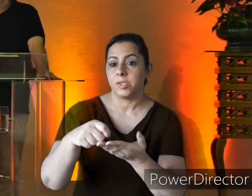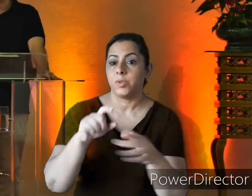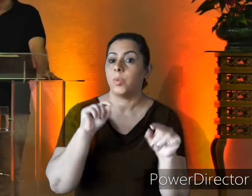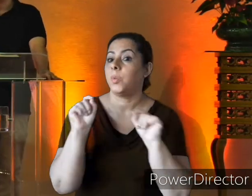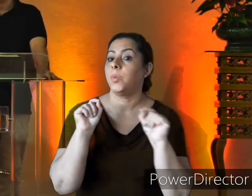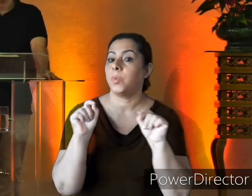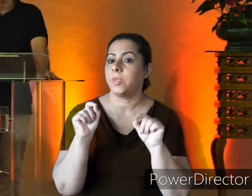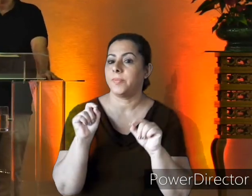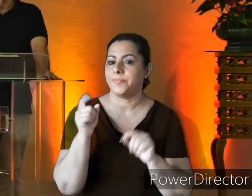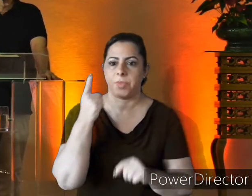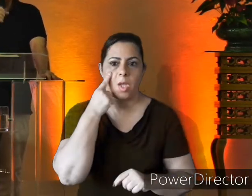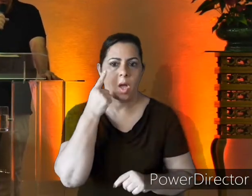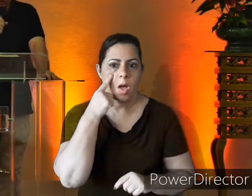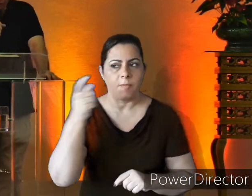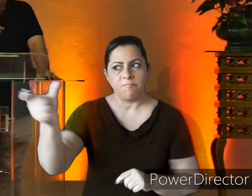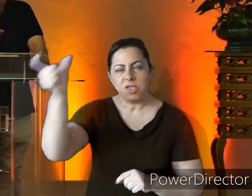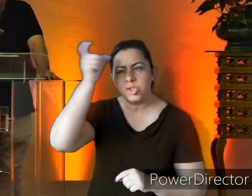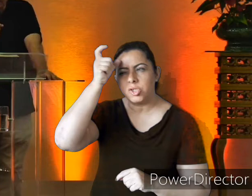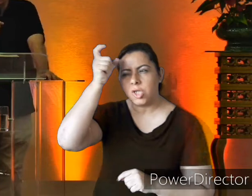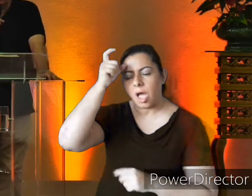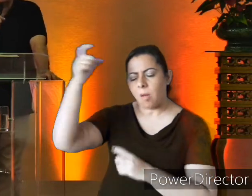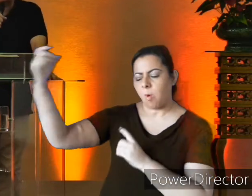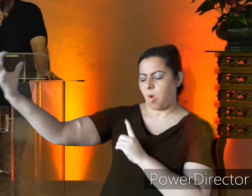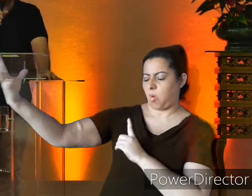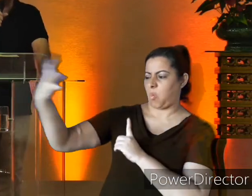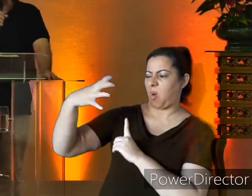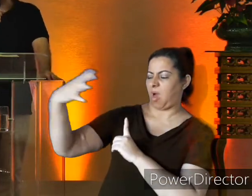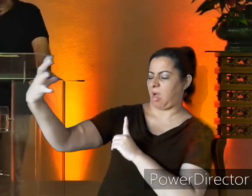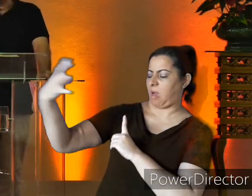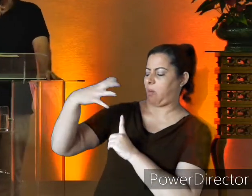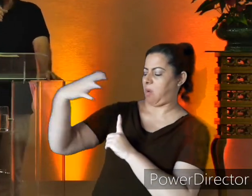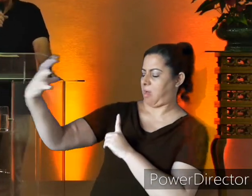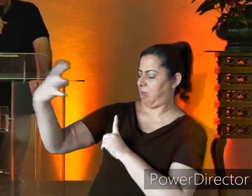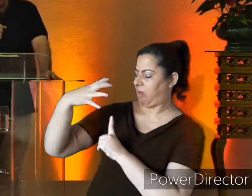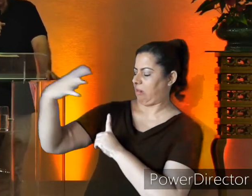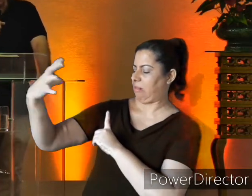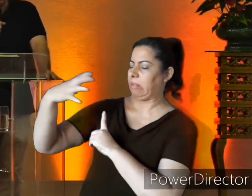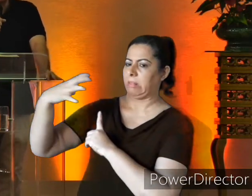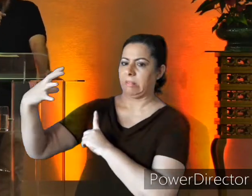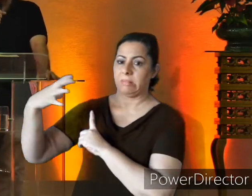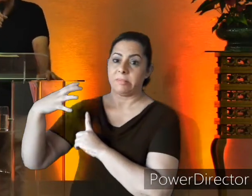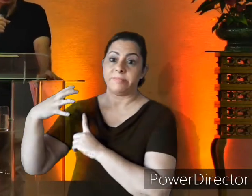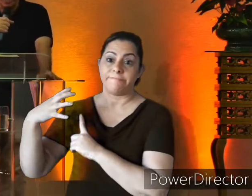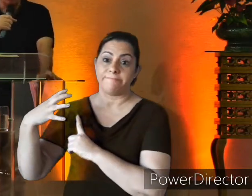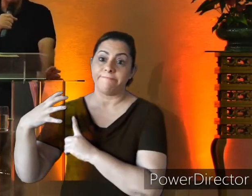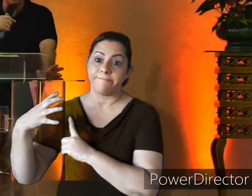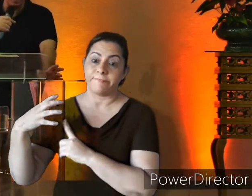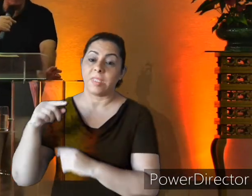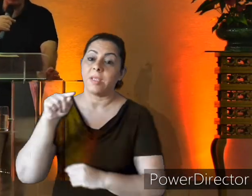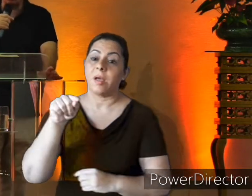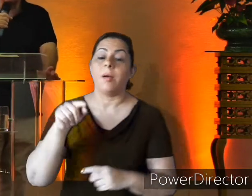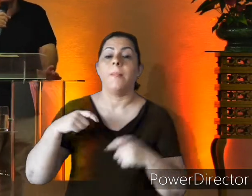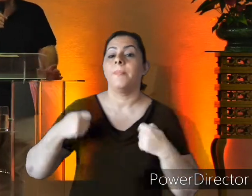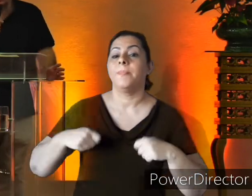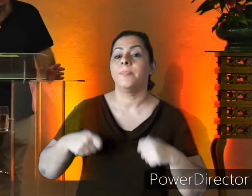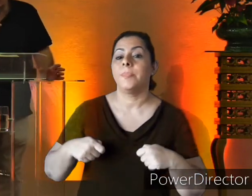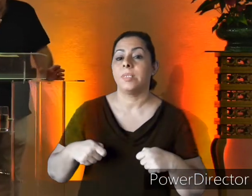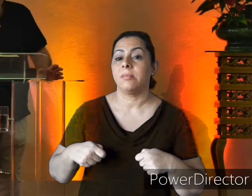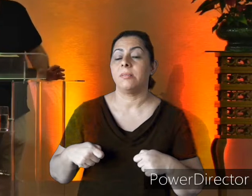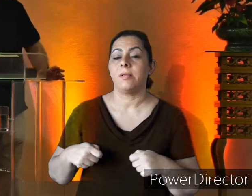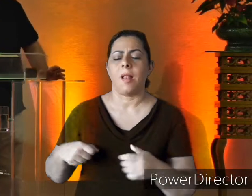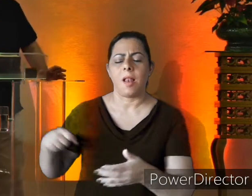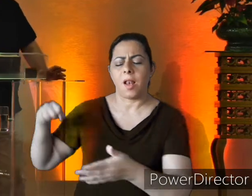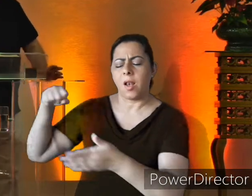de vós. Ao nosso redor está o Senhor. A palavra diz que o diabo brama como